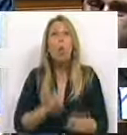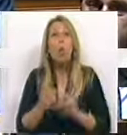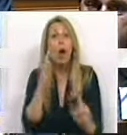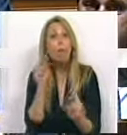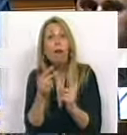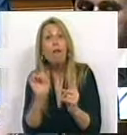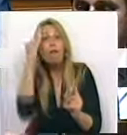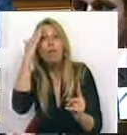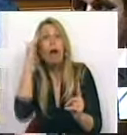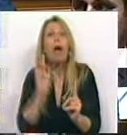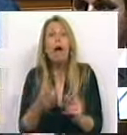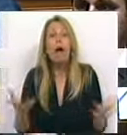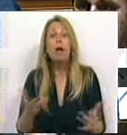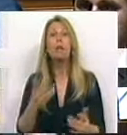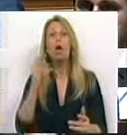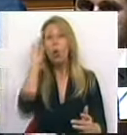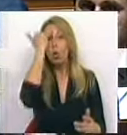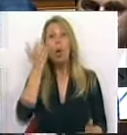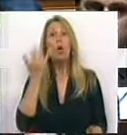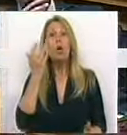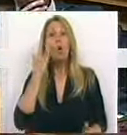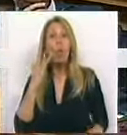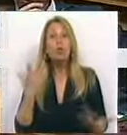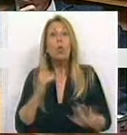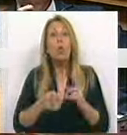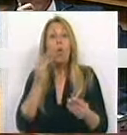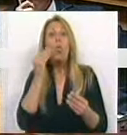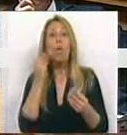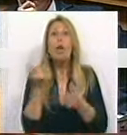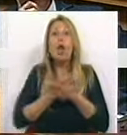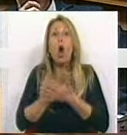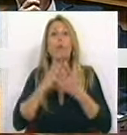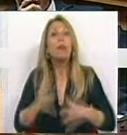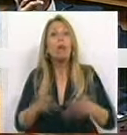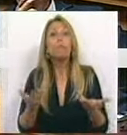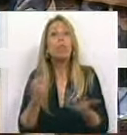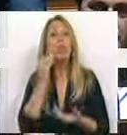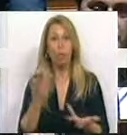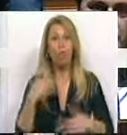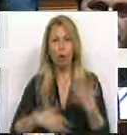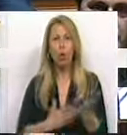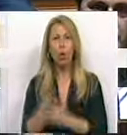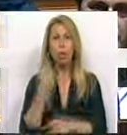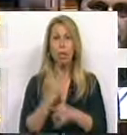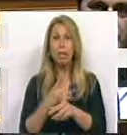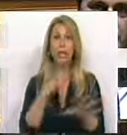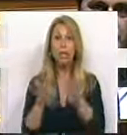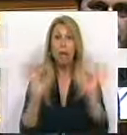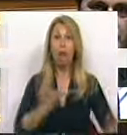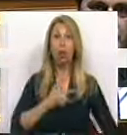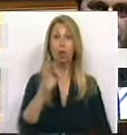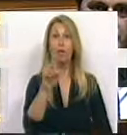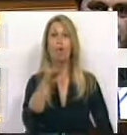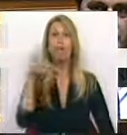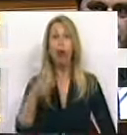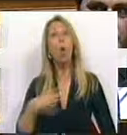Costa relativamente ao desempenho da nossa economia. Vai continuar a dizer, como dizia o deputado Ferro Rodrigues nos debates anteriores, ouçam a